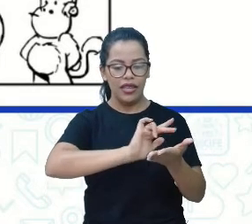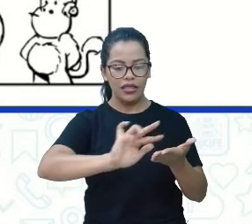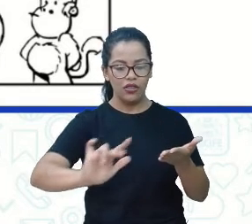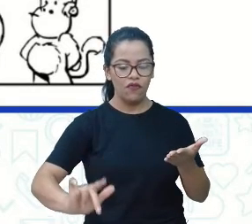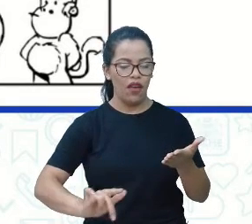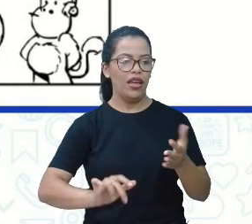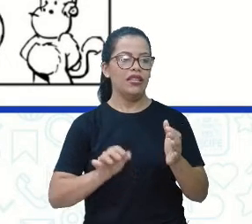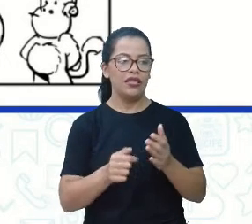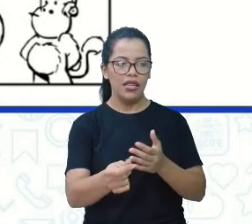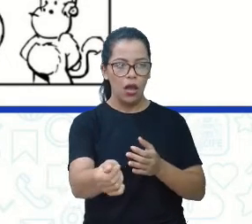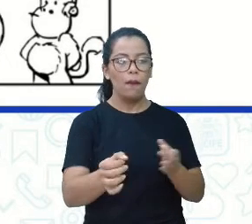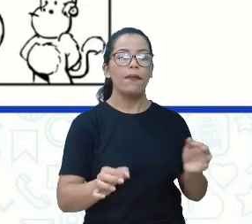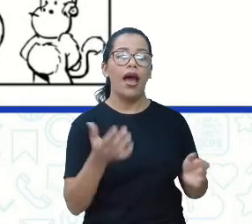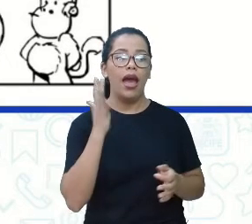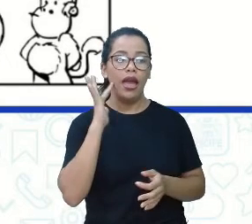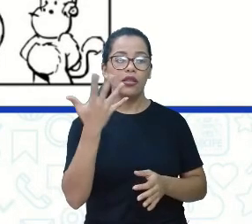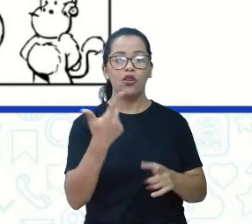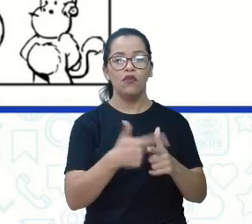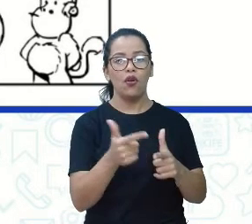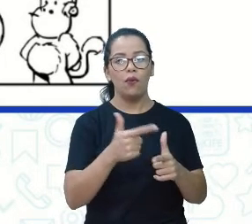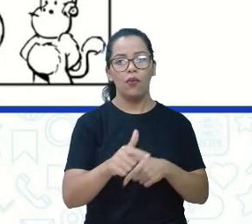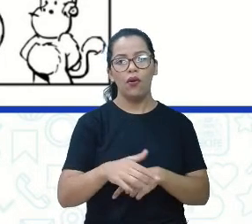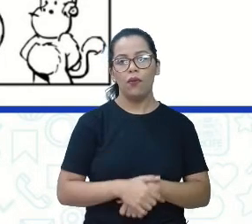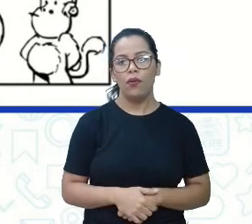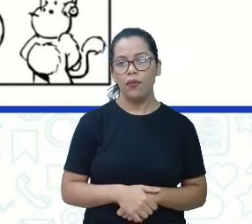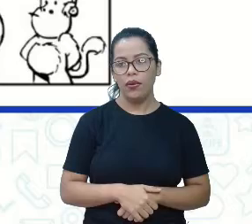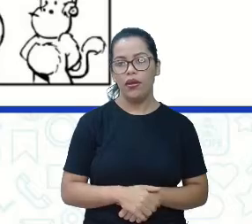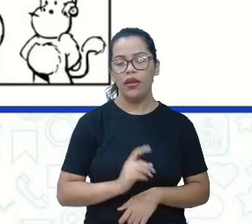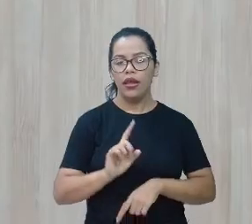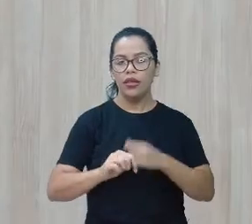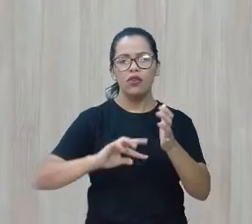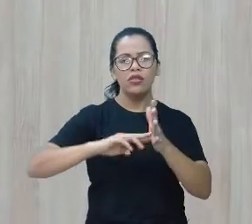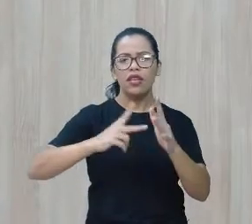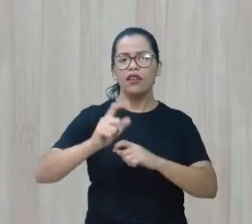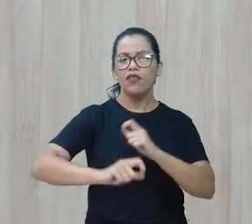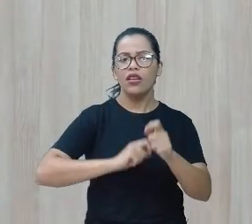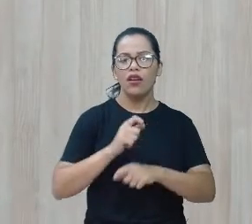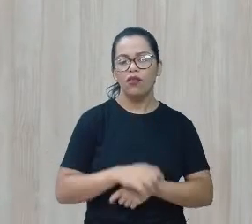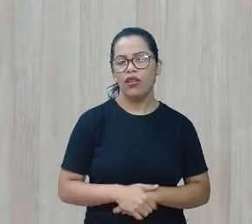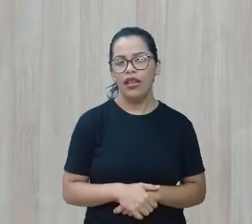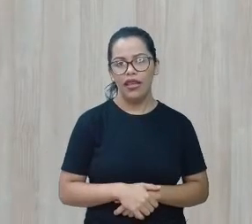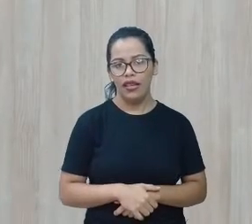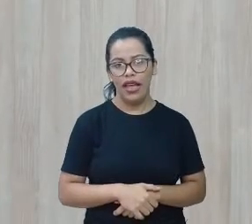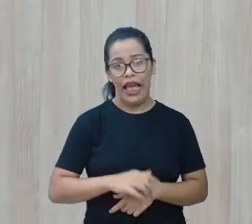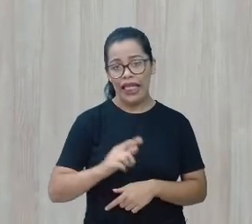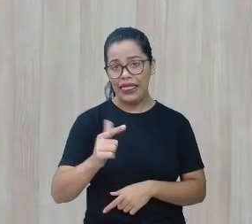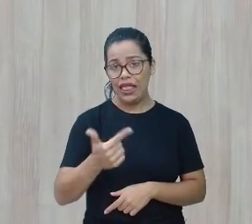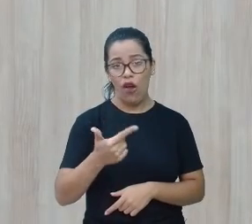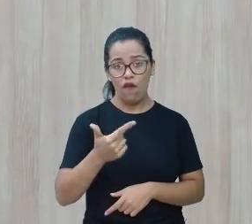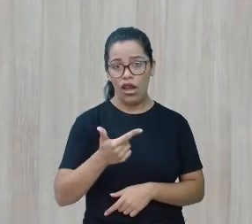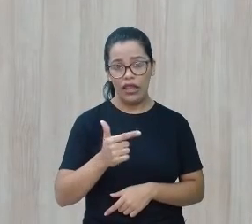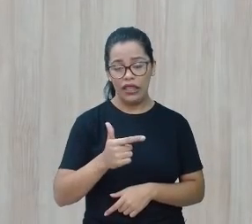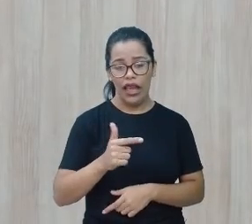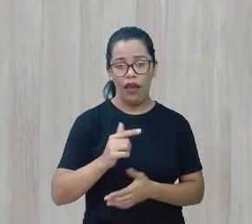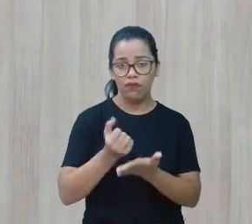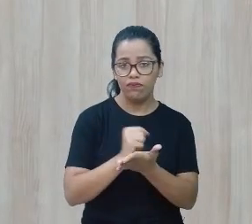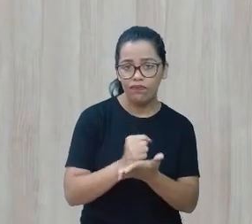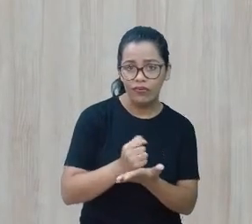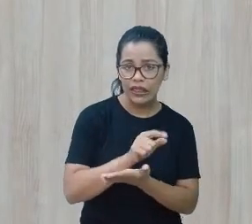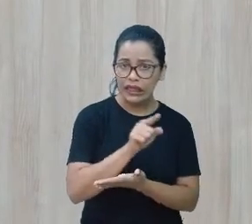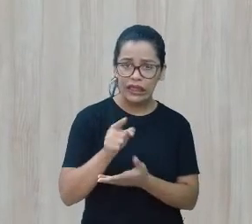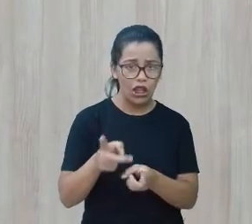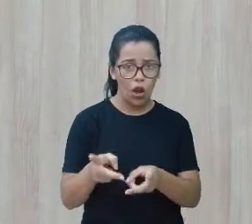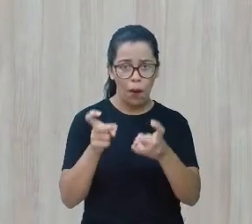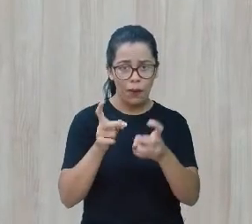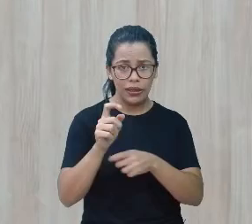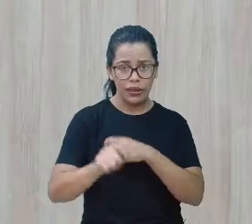ele quis dizer com isso? Nada de videogame. Então, se vocês ainda não capturaram a ironia e a brincadeira, o